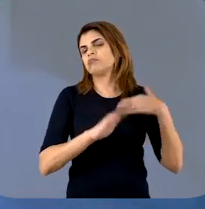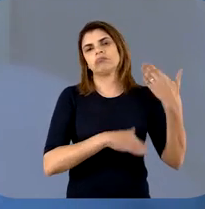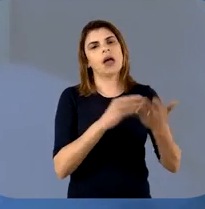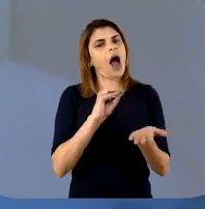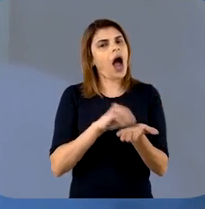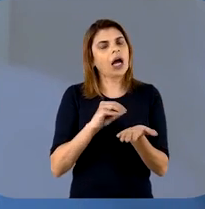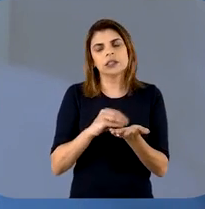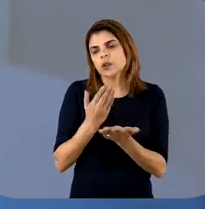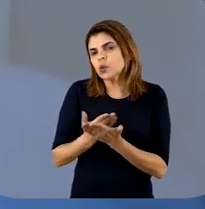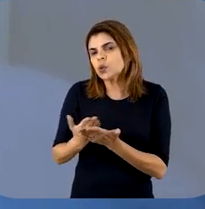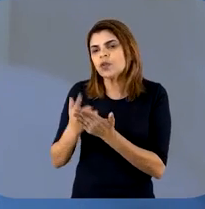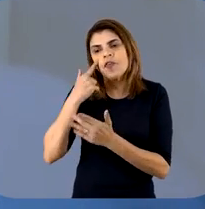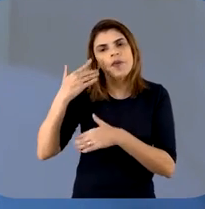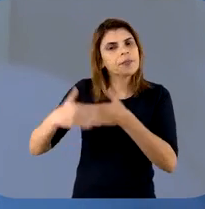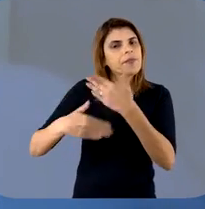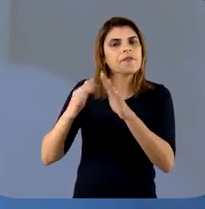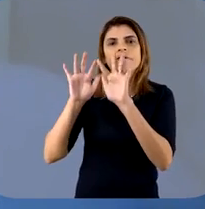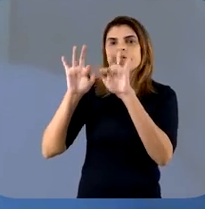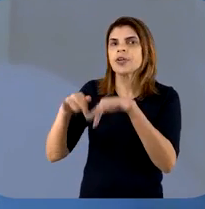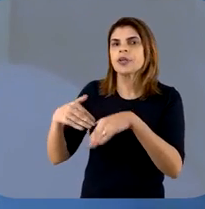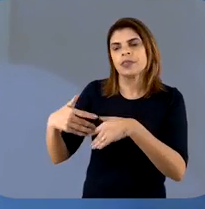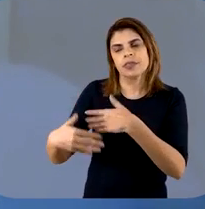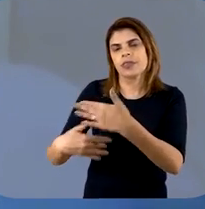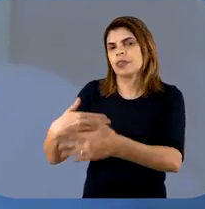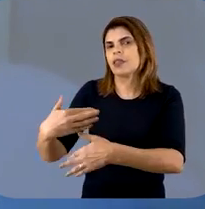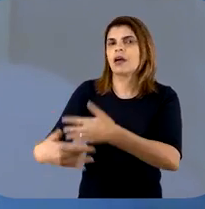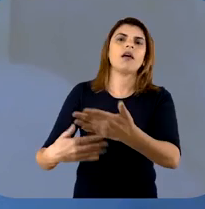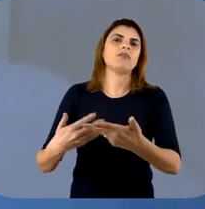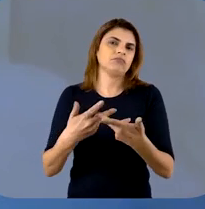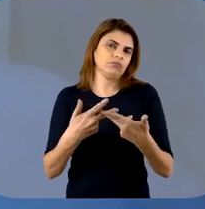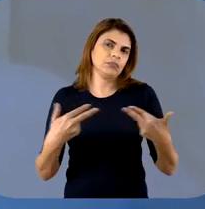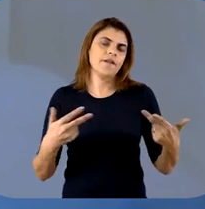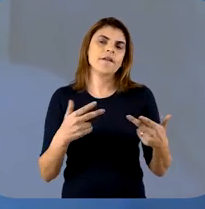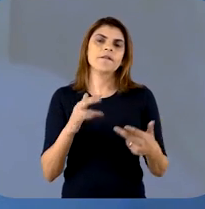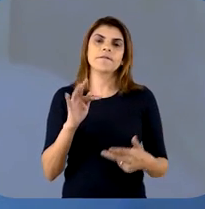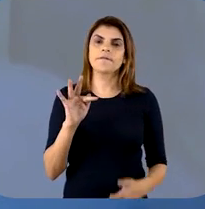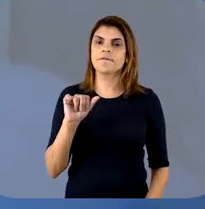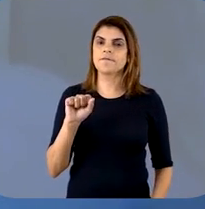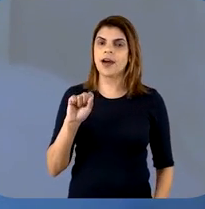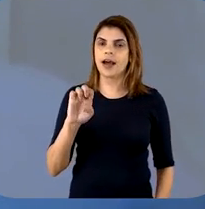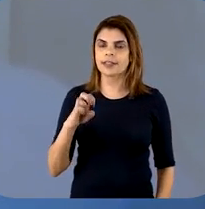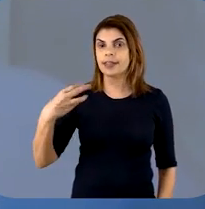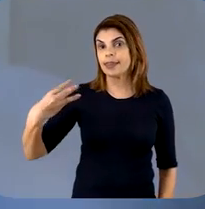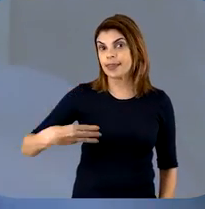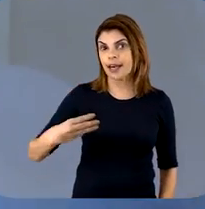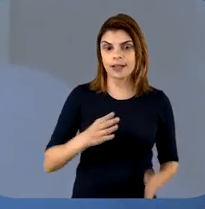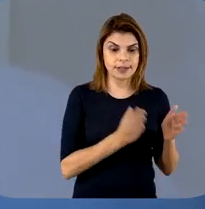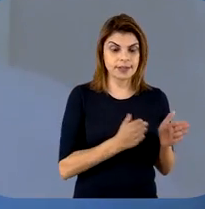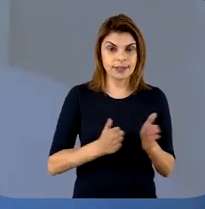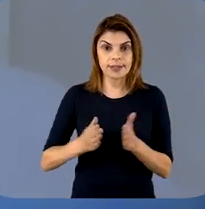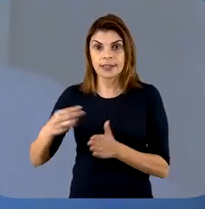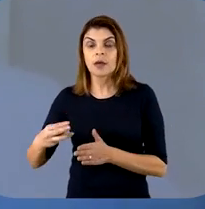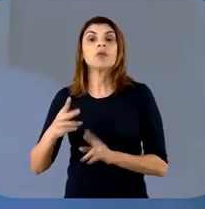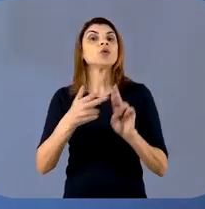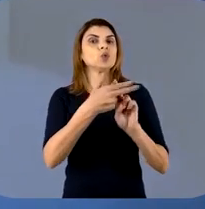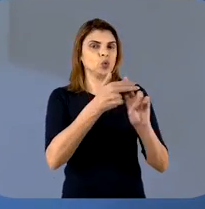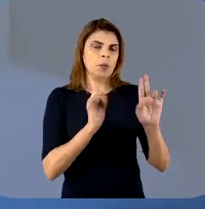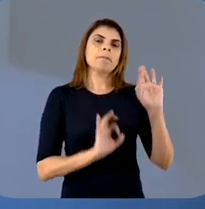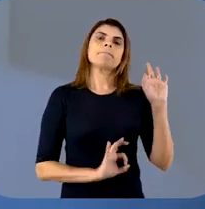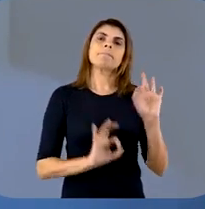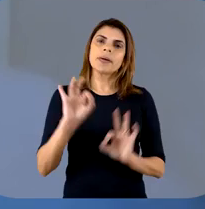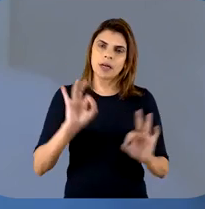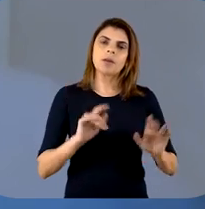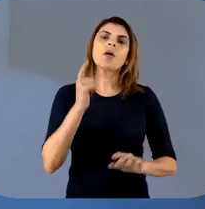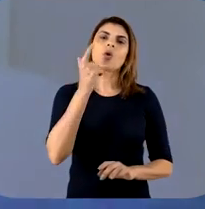verá ao final da fase 3 dessas vacinas que estão aí, mas o SUS está se preparando para imunizar